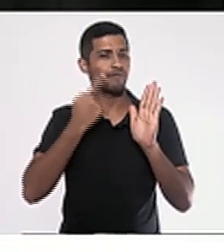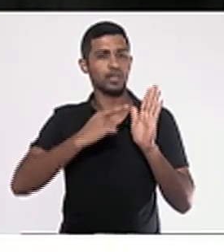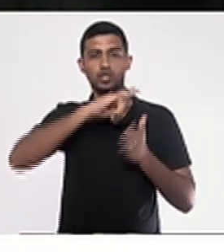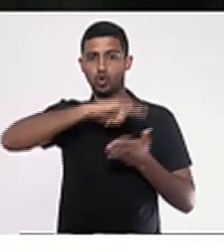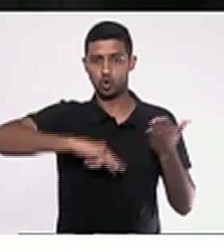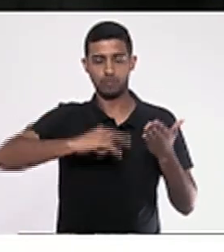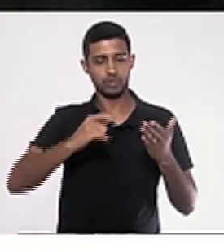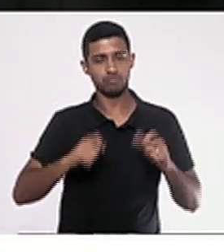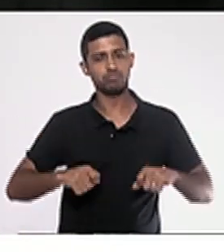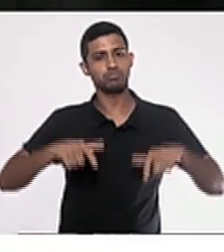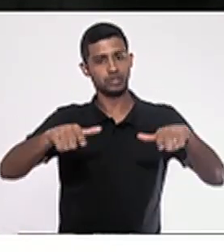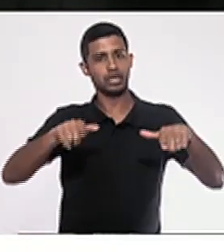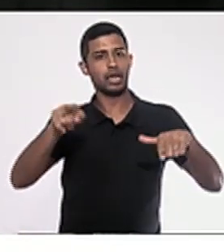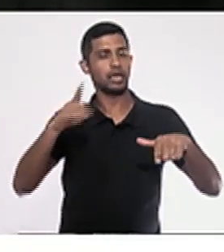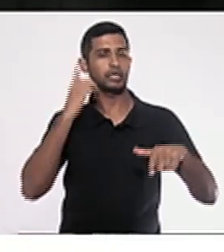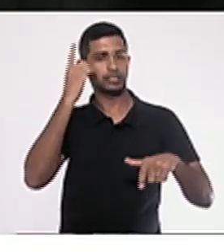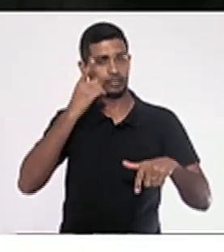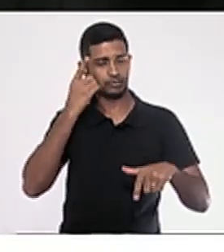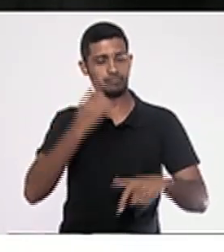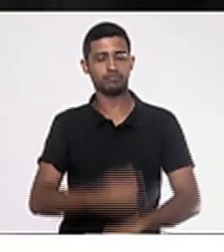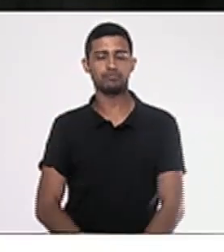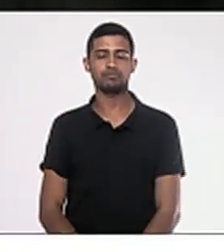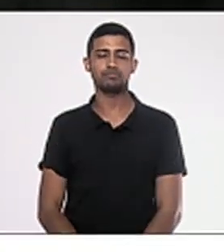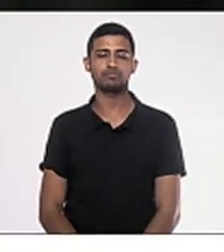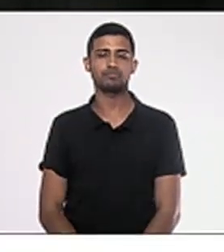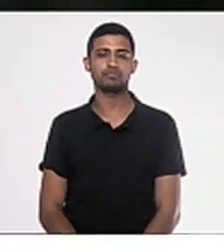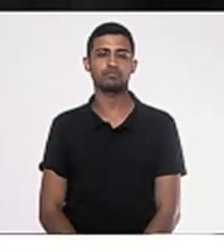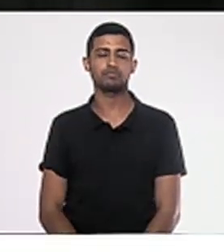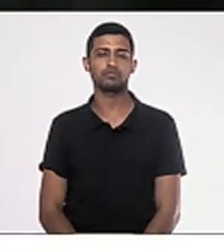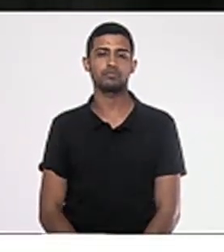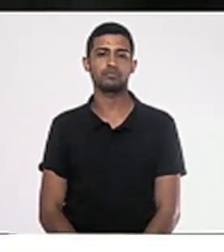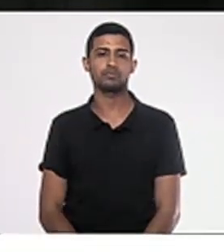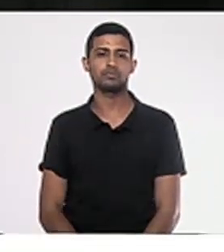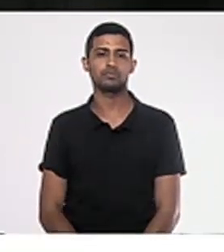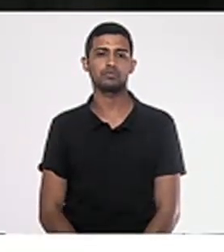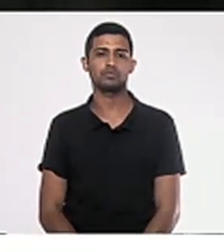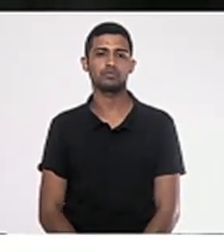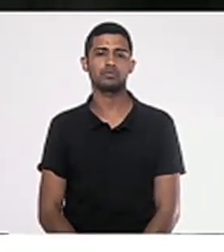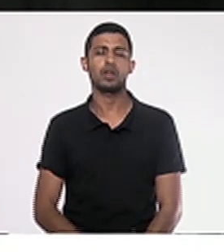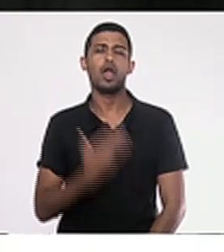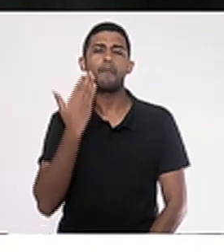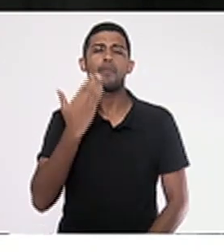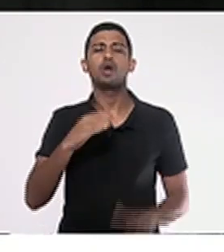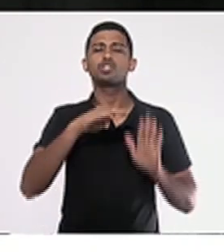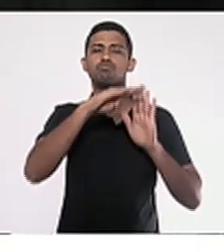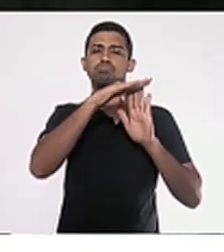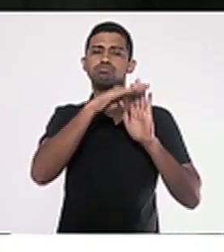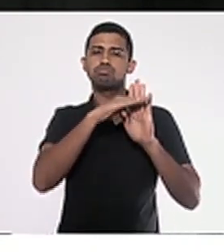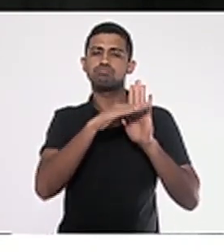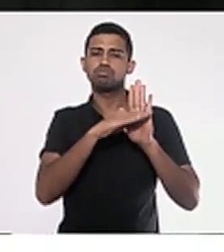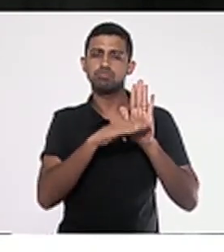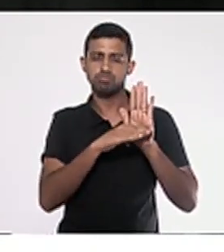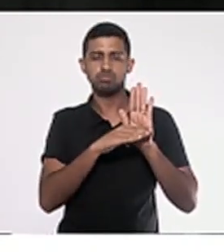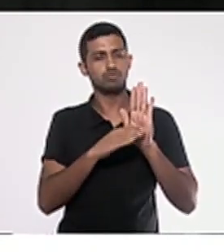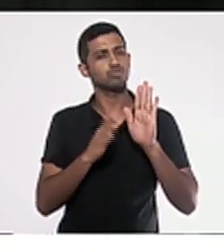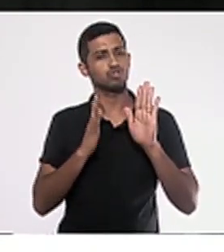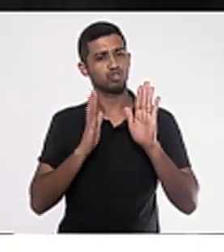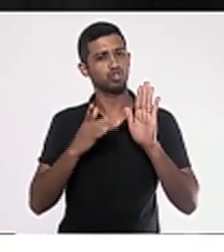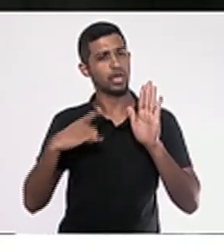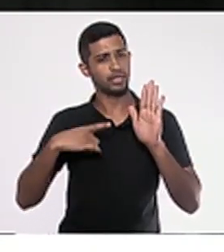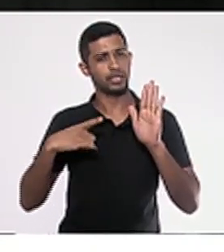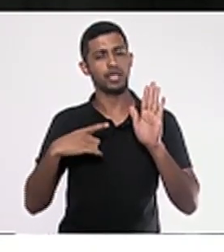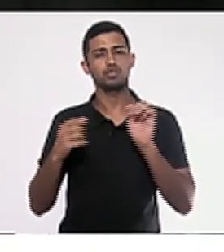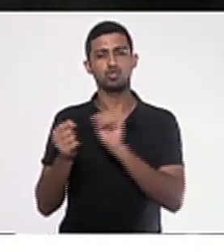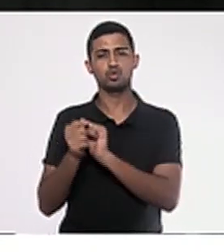entregar para o deputado acerca de procedimentos que já tramitaram ou tramitam junto ao